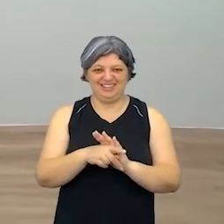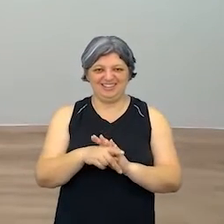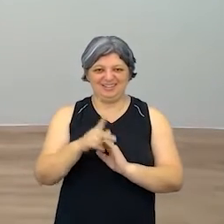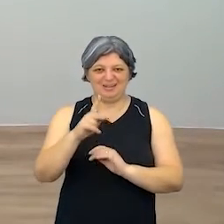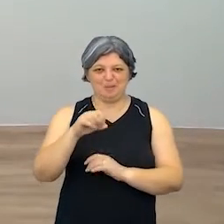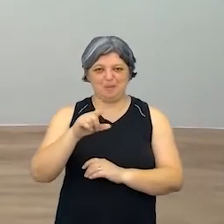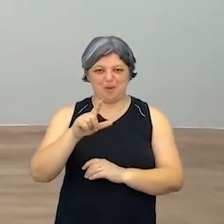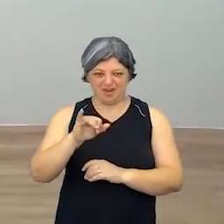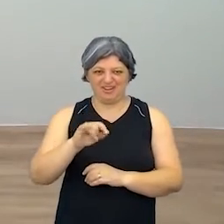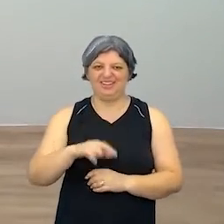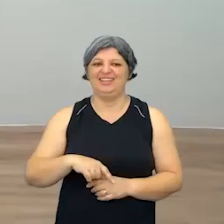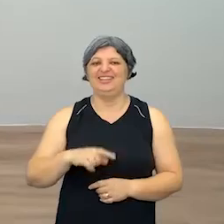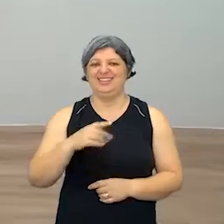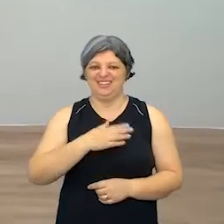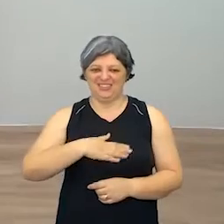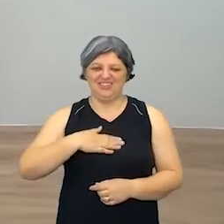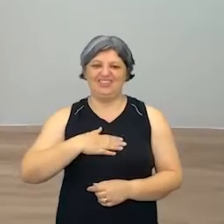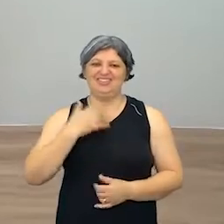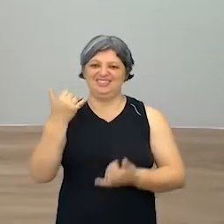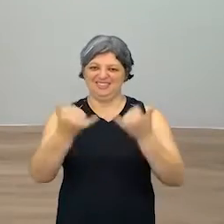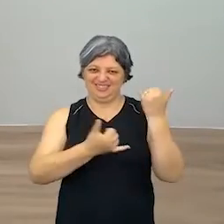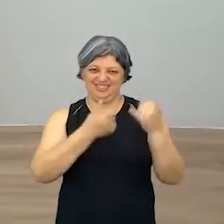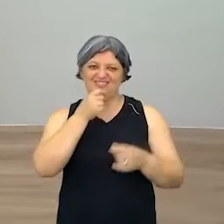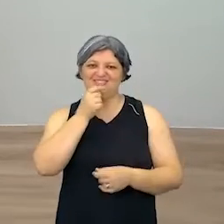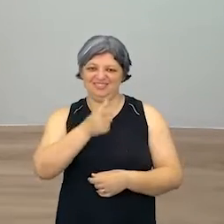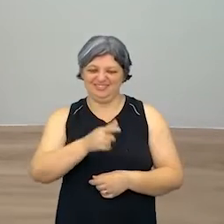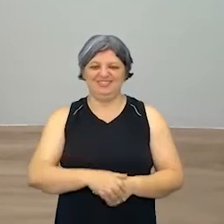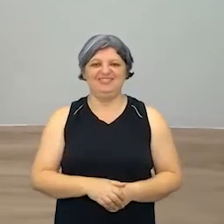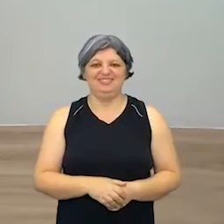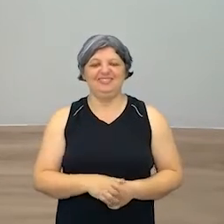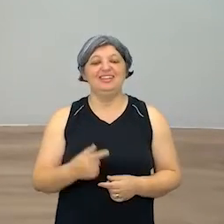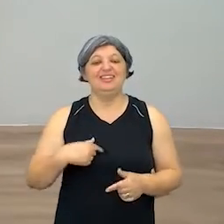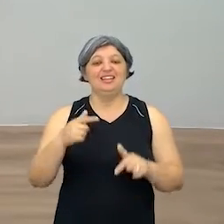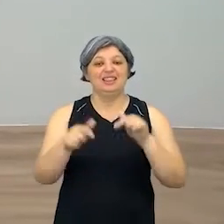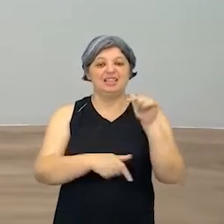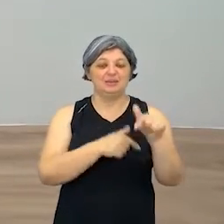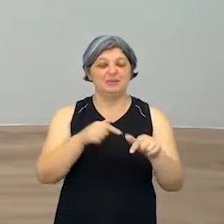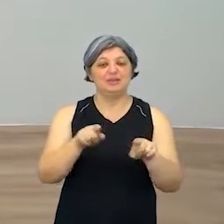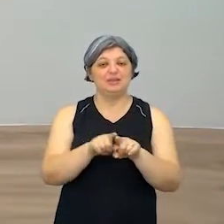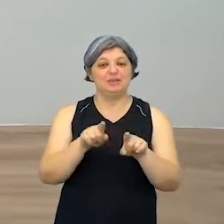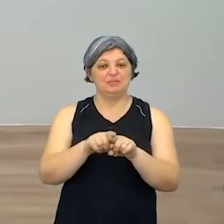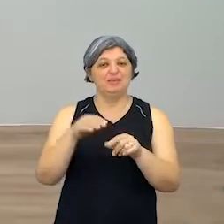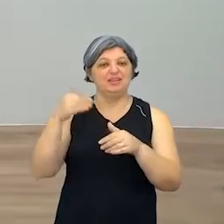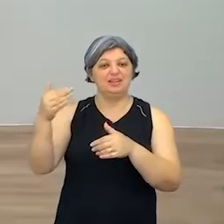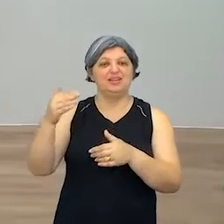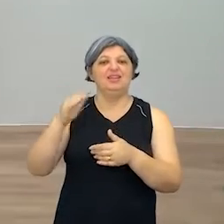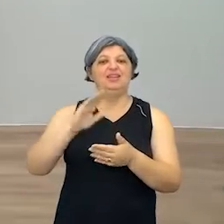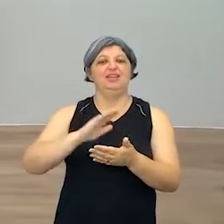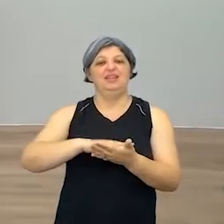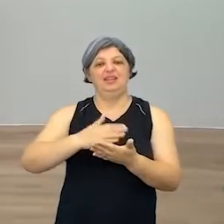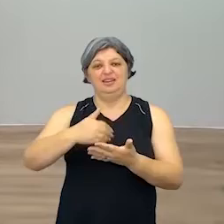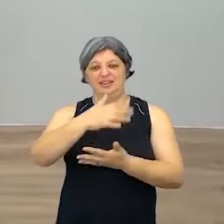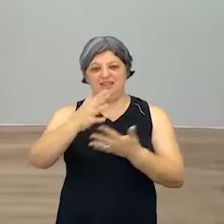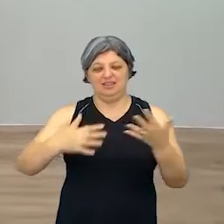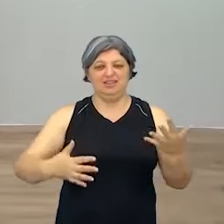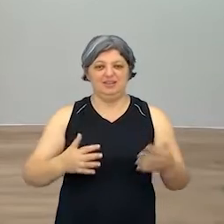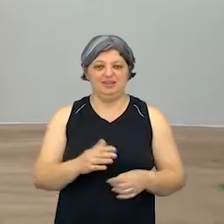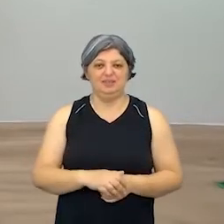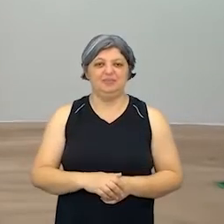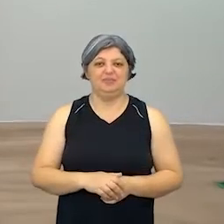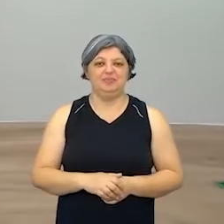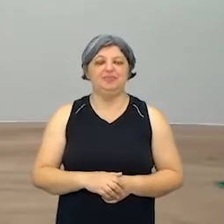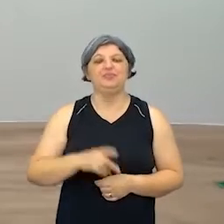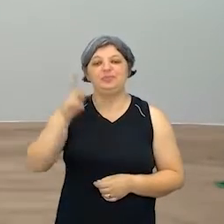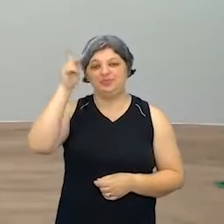gosta de fazer pegadinhas conosco, mas ela também está aqui trabalhando. E lá em Libras, quem que tá hoje, Polly?